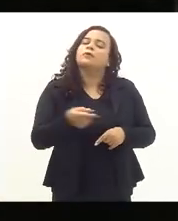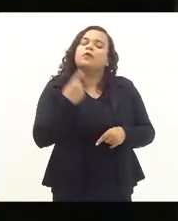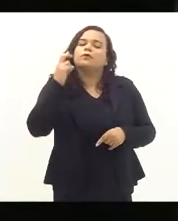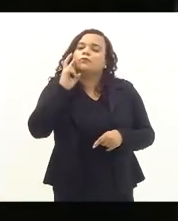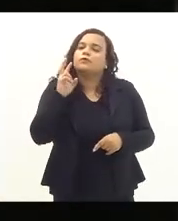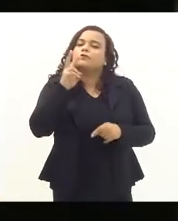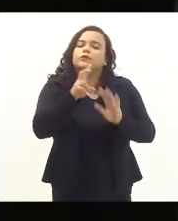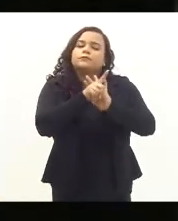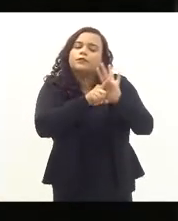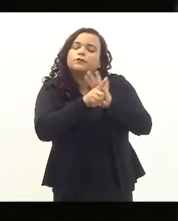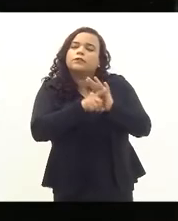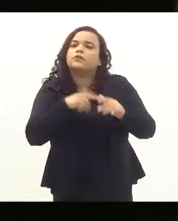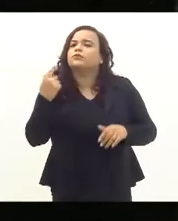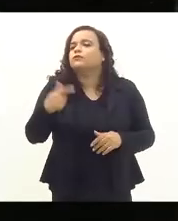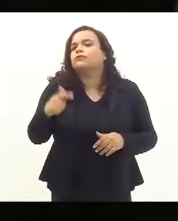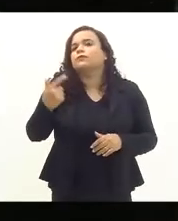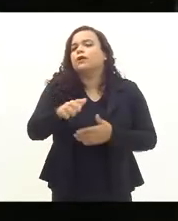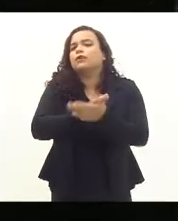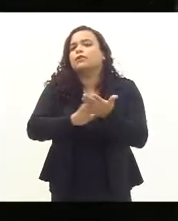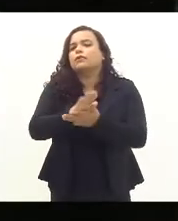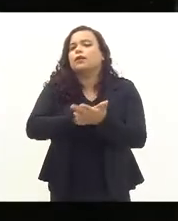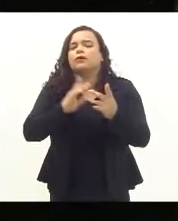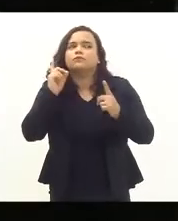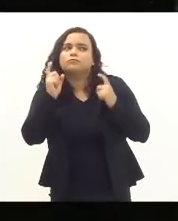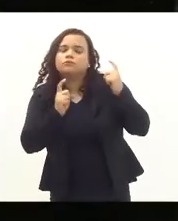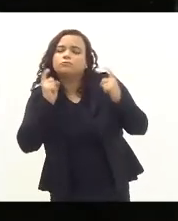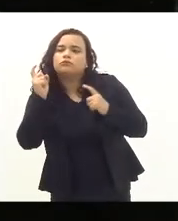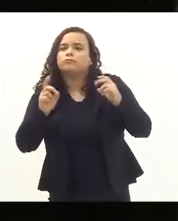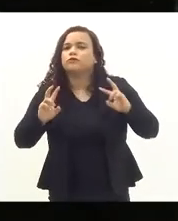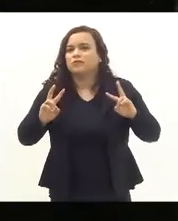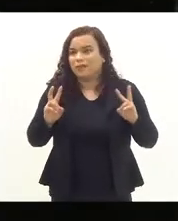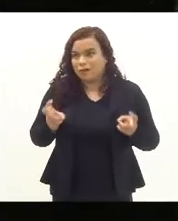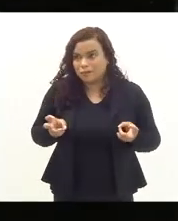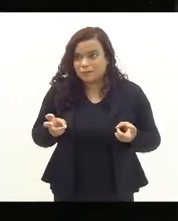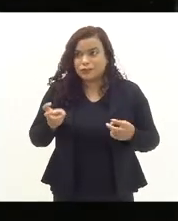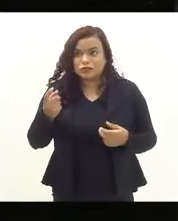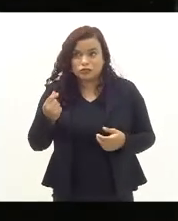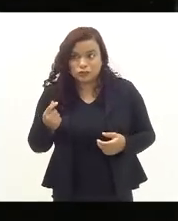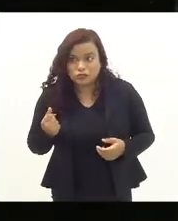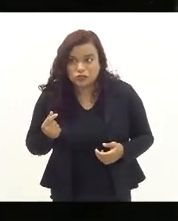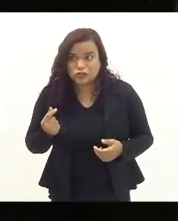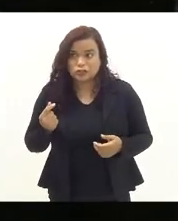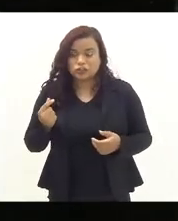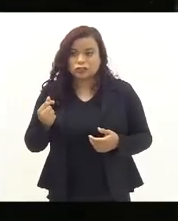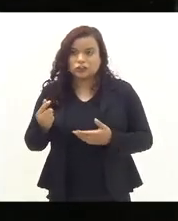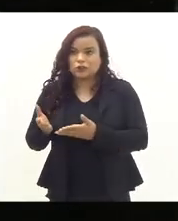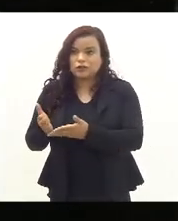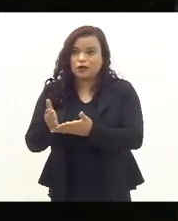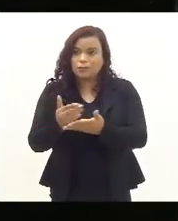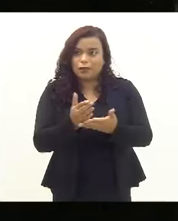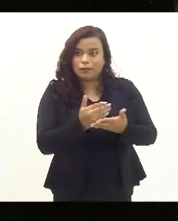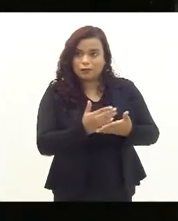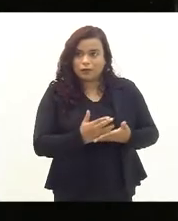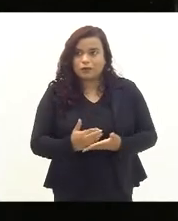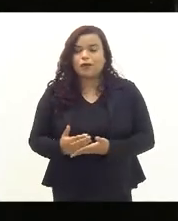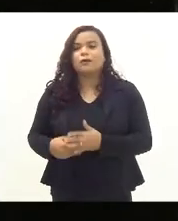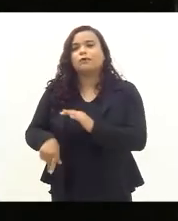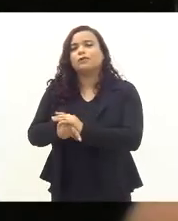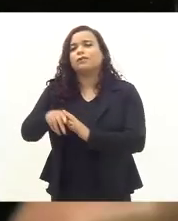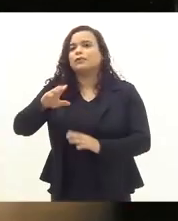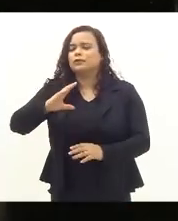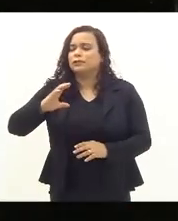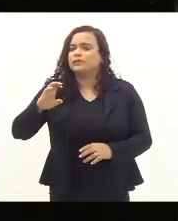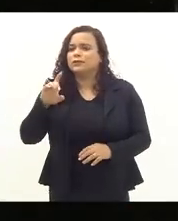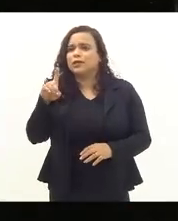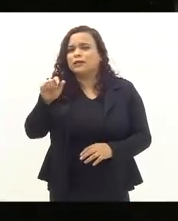verificando nenhum tipo de coco preocupação com dinheiro que foi arrecadado pela Cedae